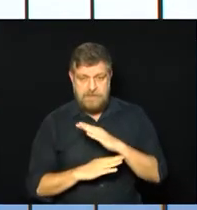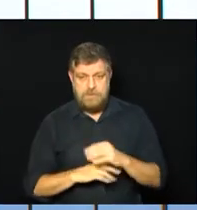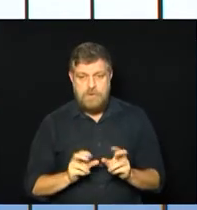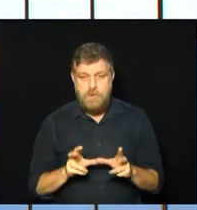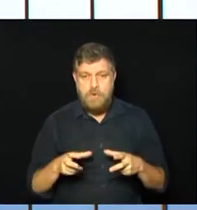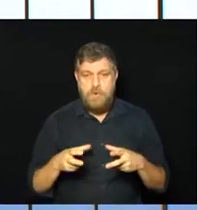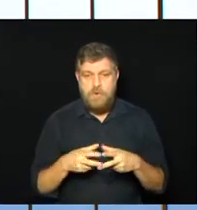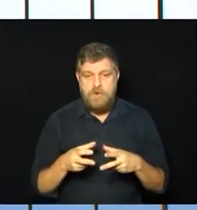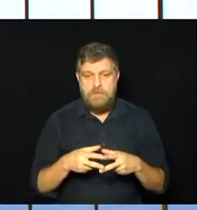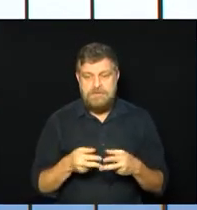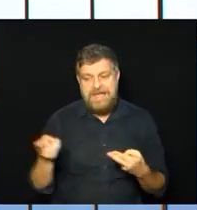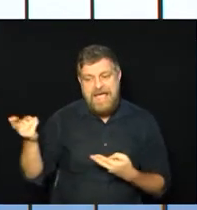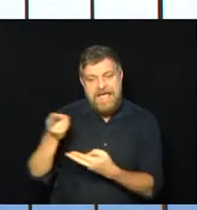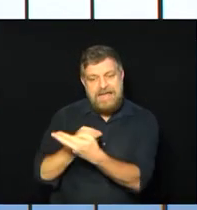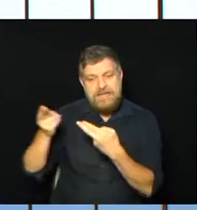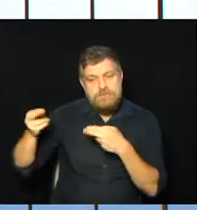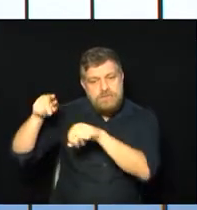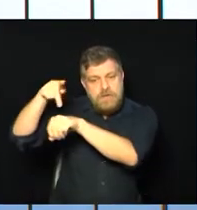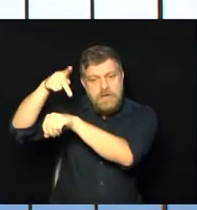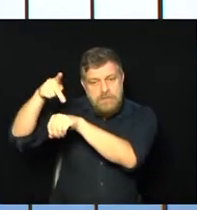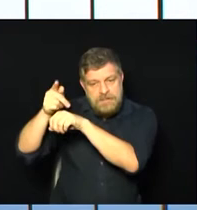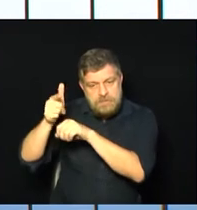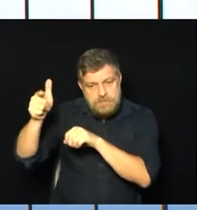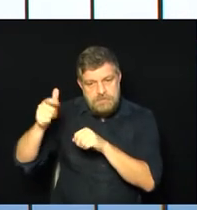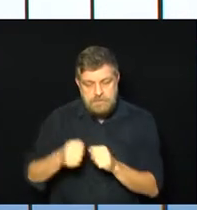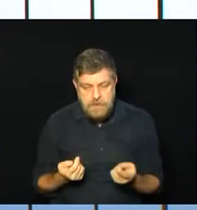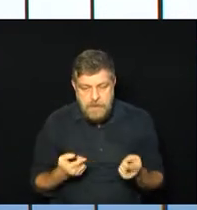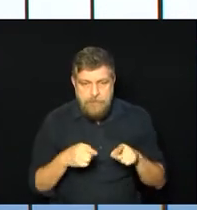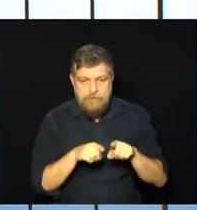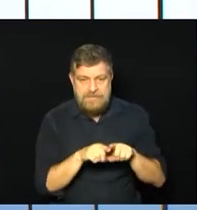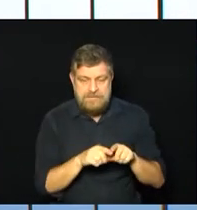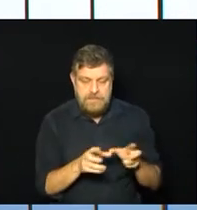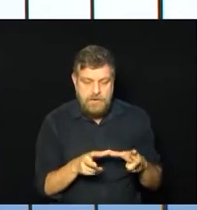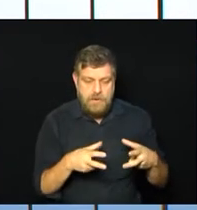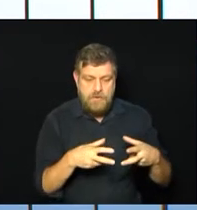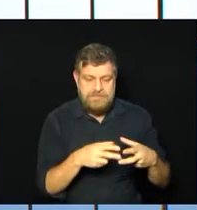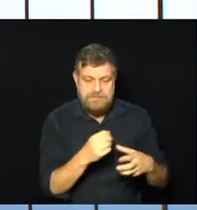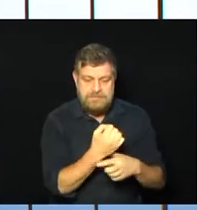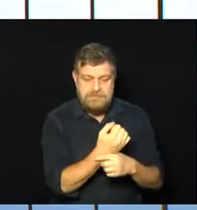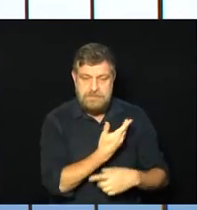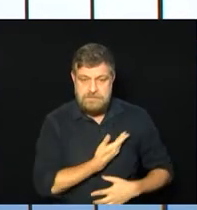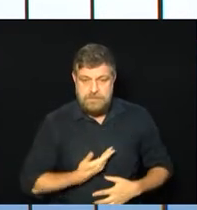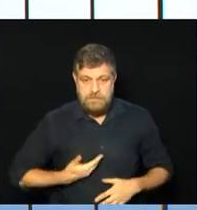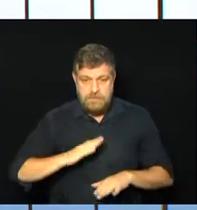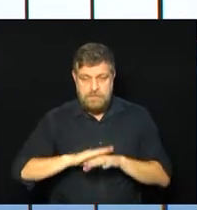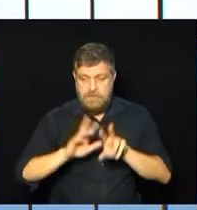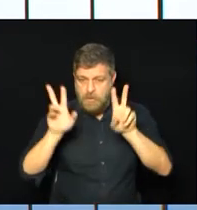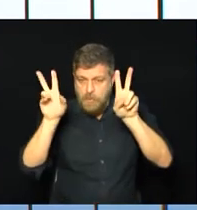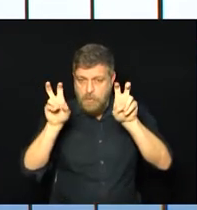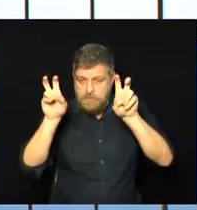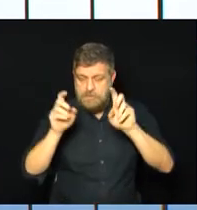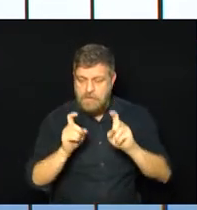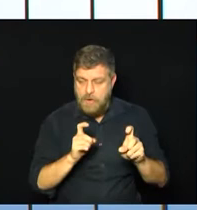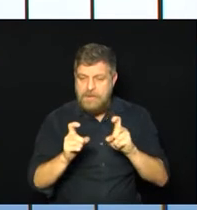de Relações Internacionais, em conjunto com a Comissão de Segurança Pública, realizou uma reunião